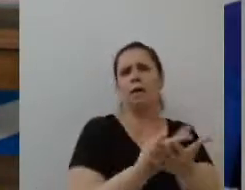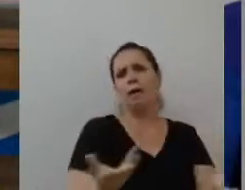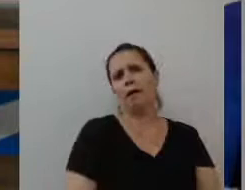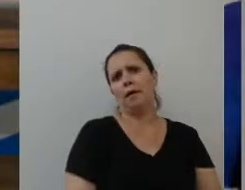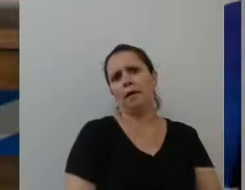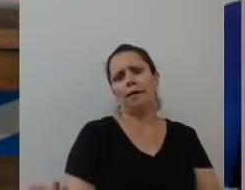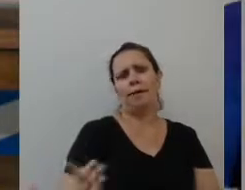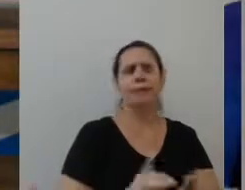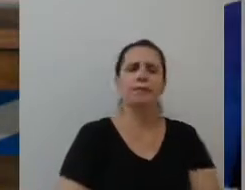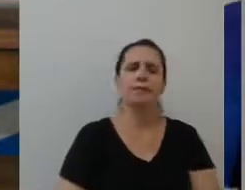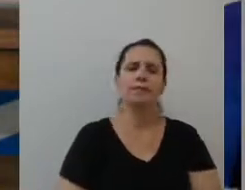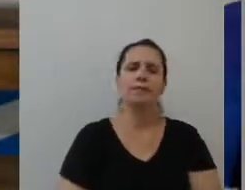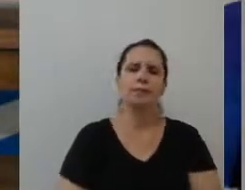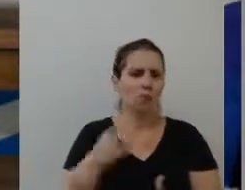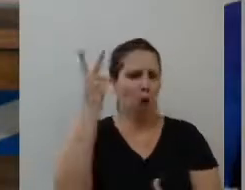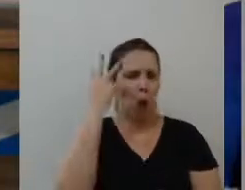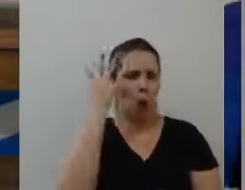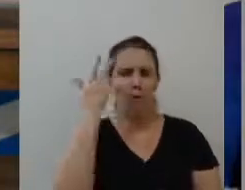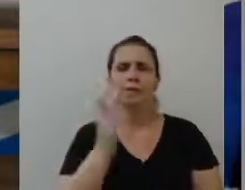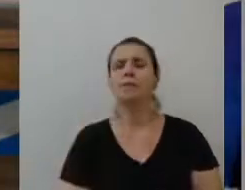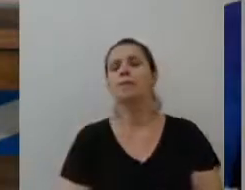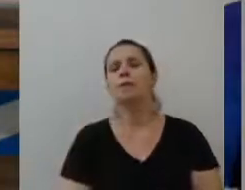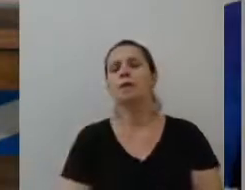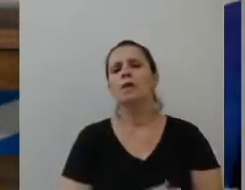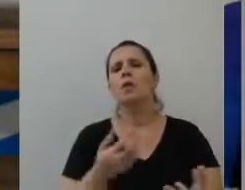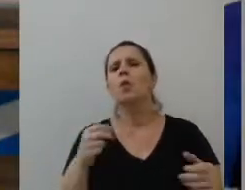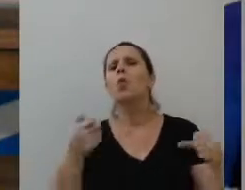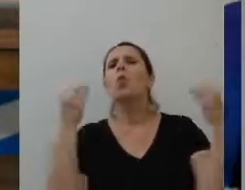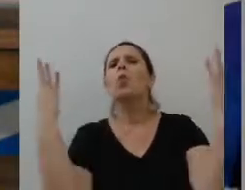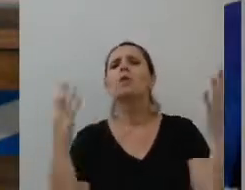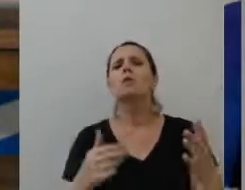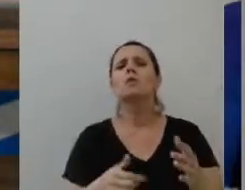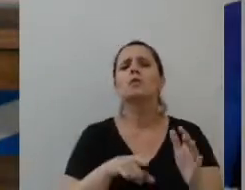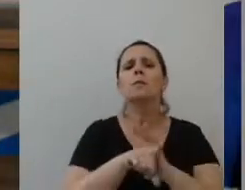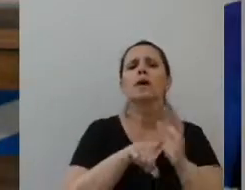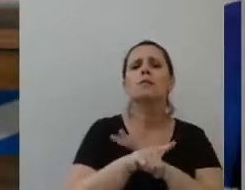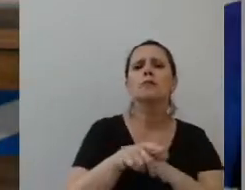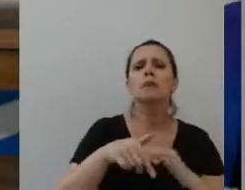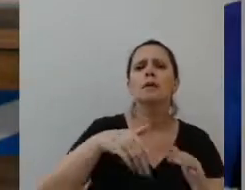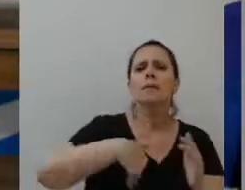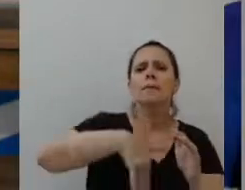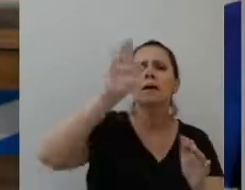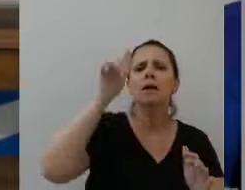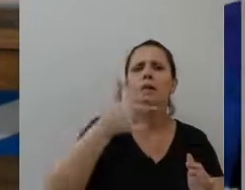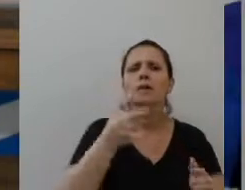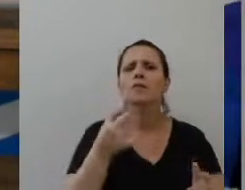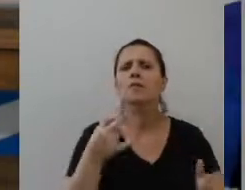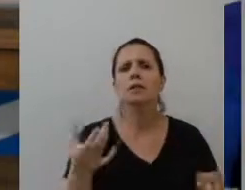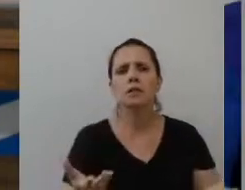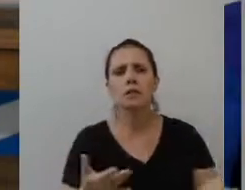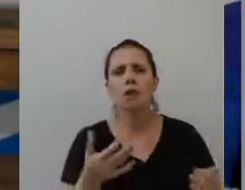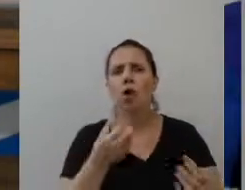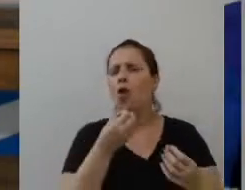embora. Olha lá, a gente tem perguntas. Quantas perguntas a gente tem? Tem mais de 20? Que